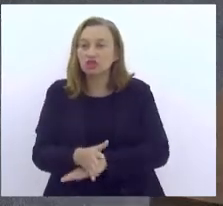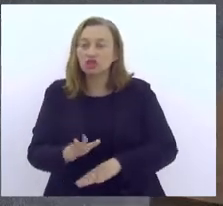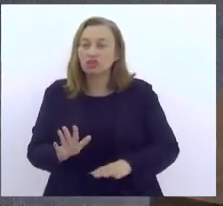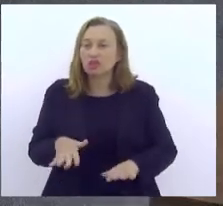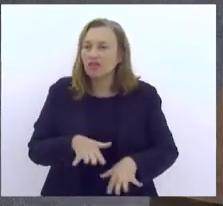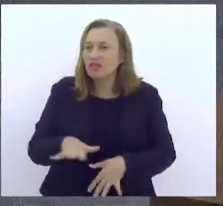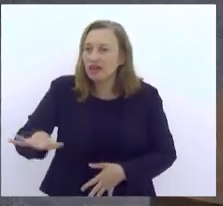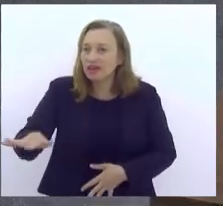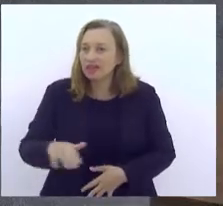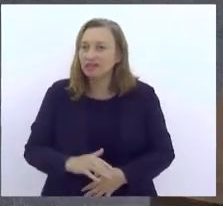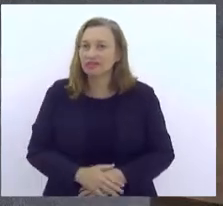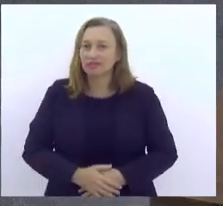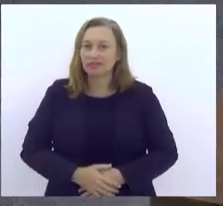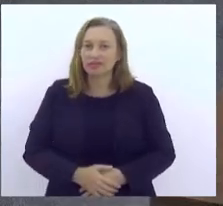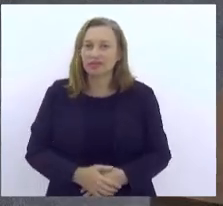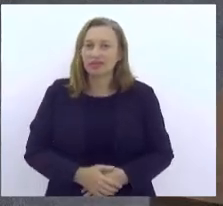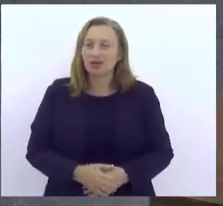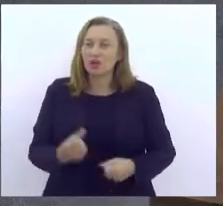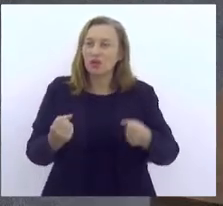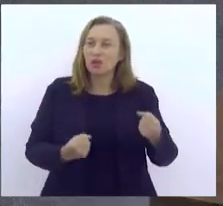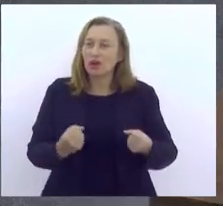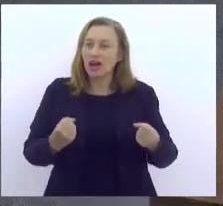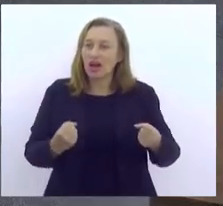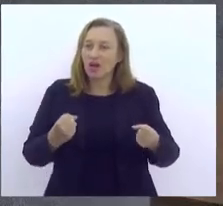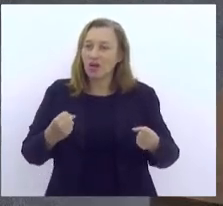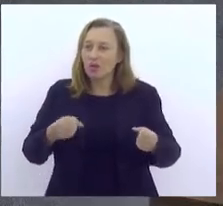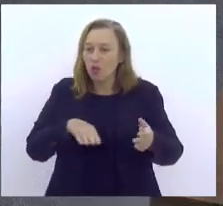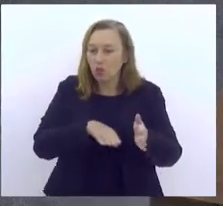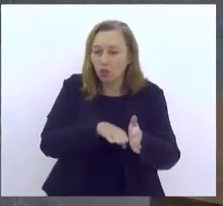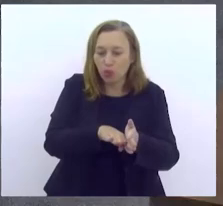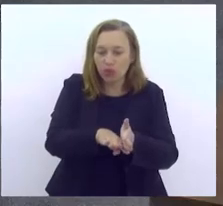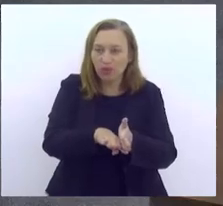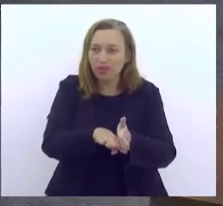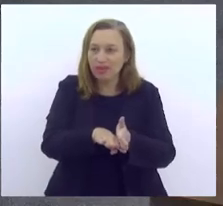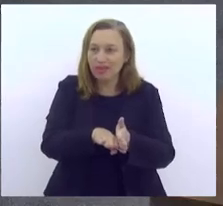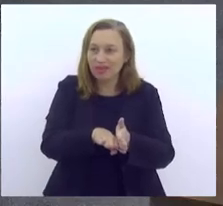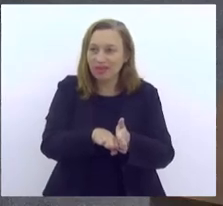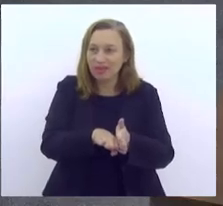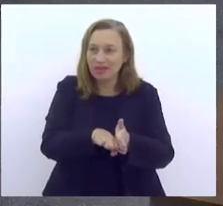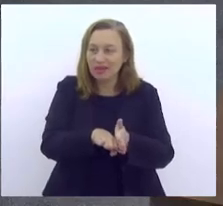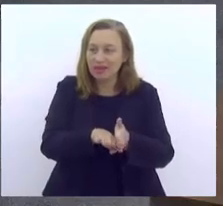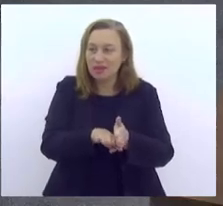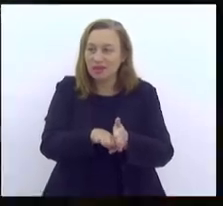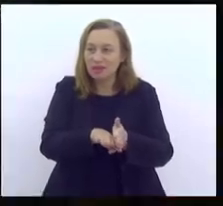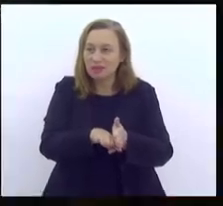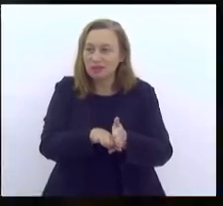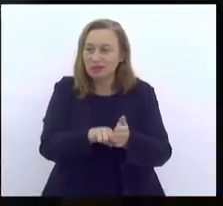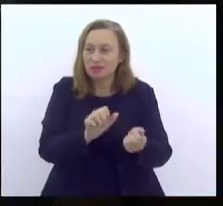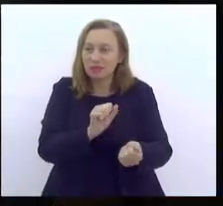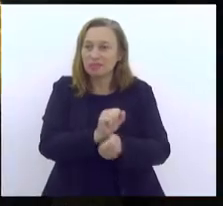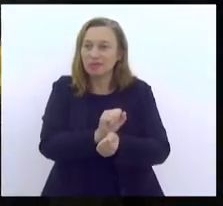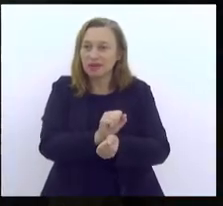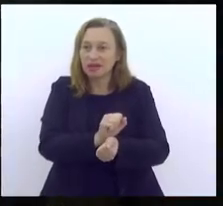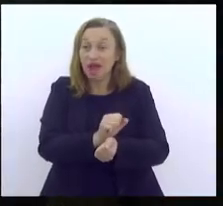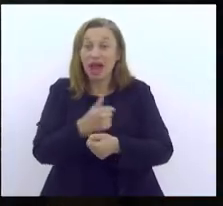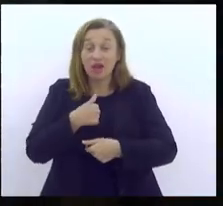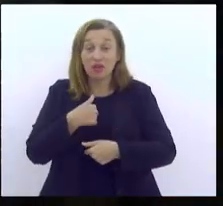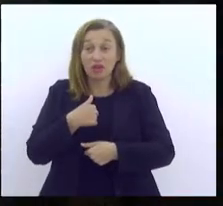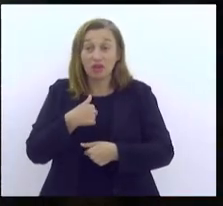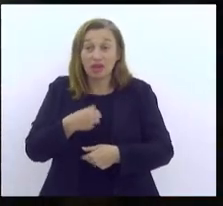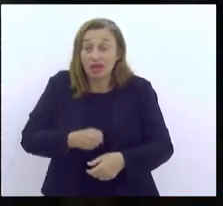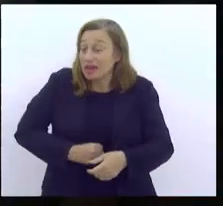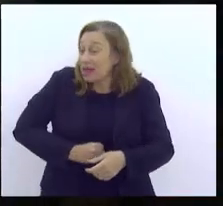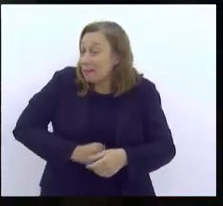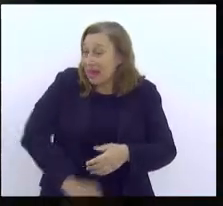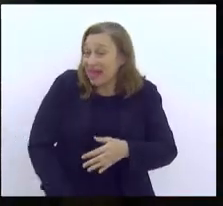favela e o carro é paralisado, meu carro parou, porque bloqueou, e eu fiquei aí que eu fiquei mesmo na M,